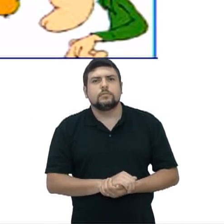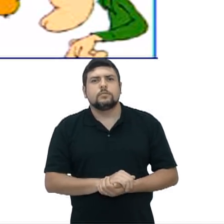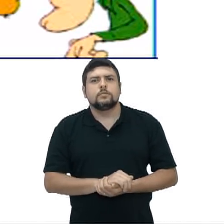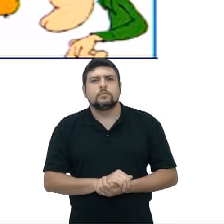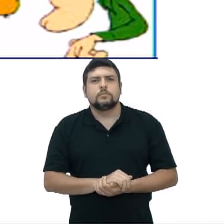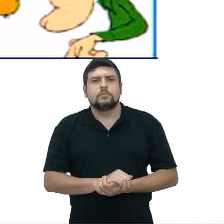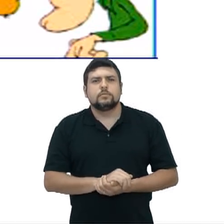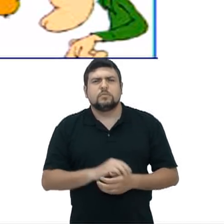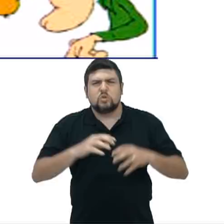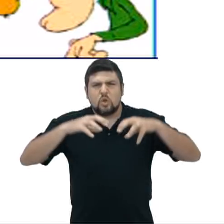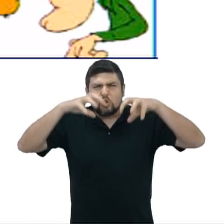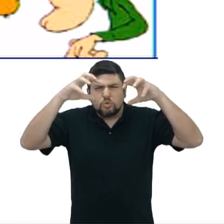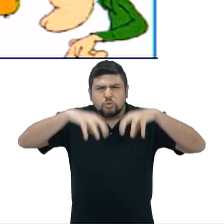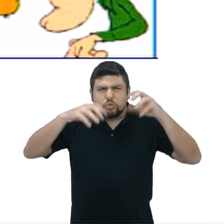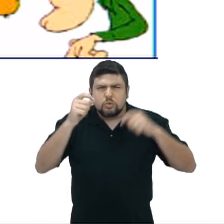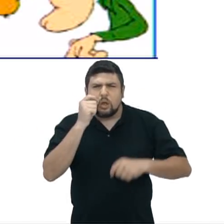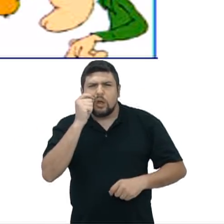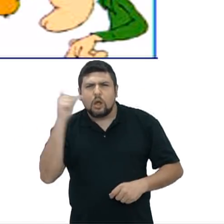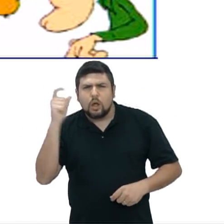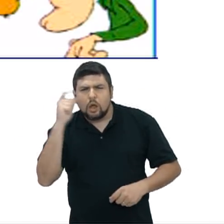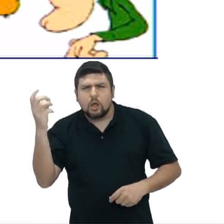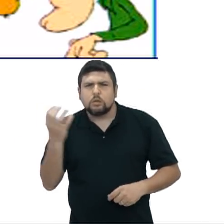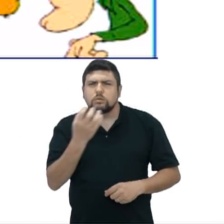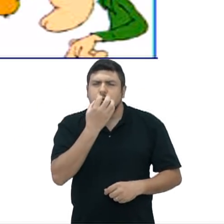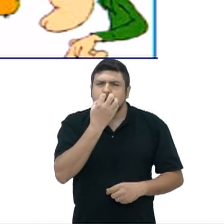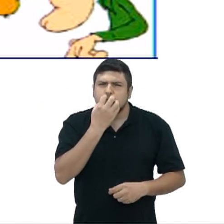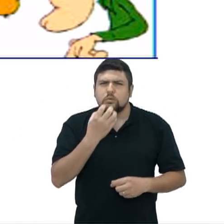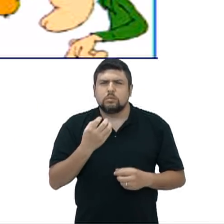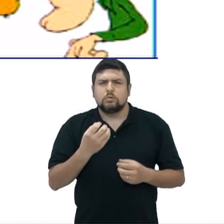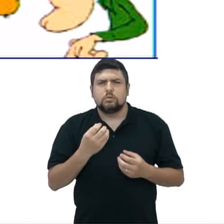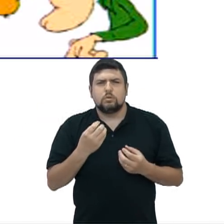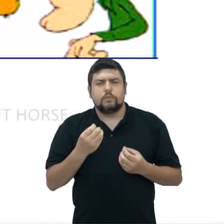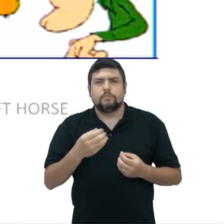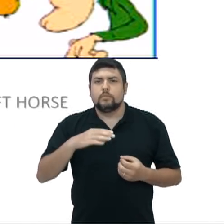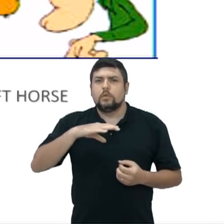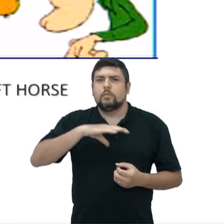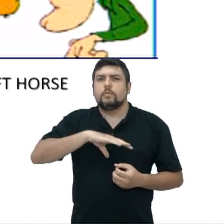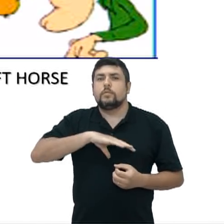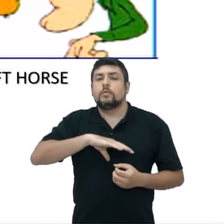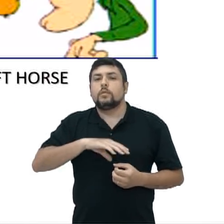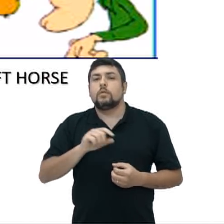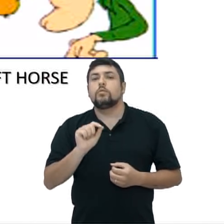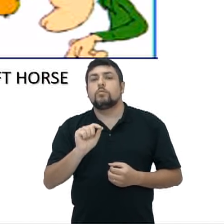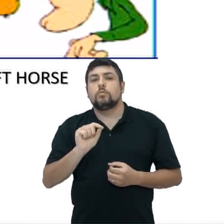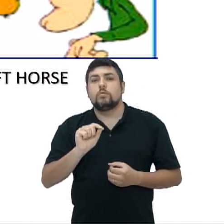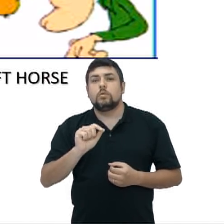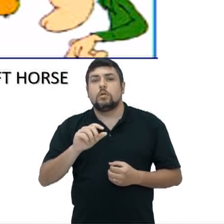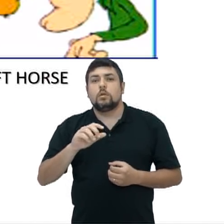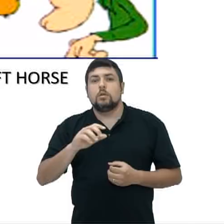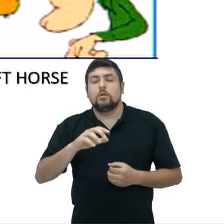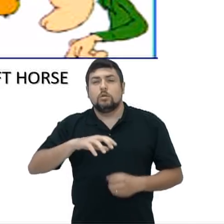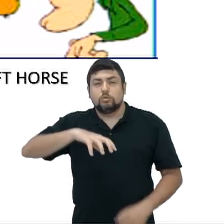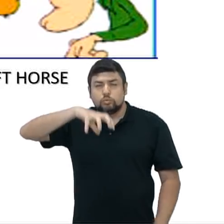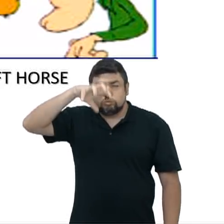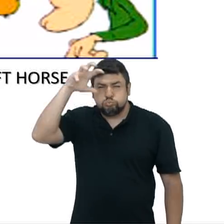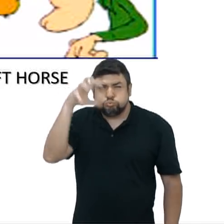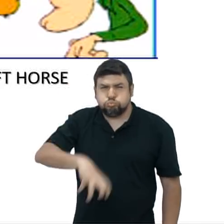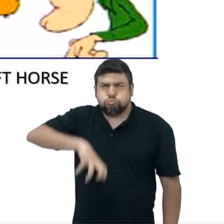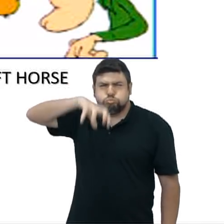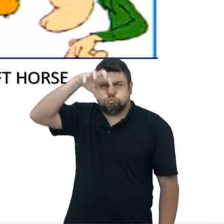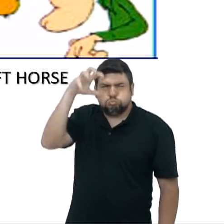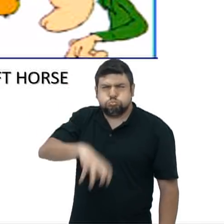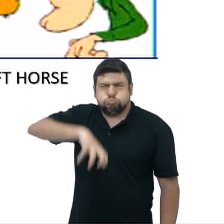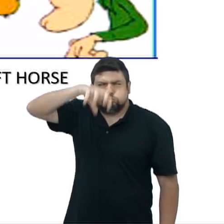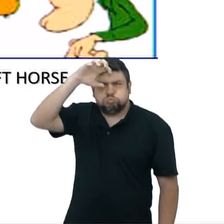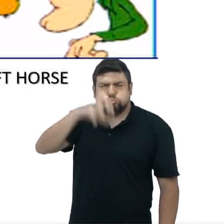é isso? Está chovendo gato, cachorro? Quando é que eu uso esse provérbio? Em português eu digo que está chovendo muito, né?